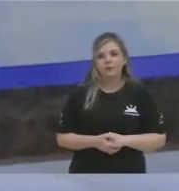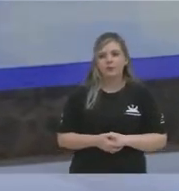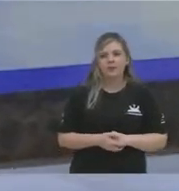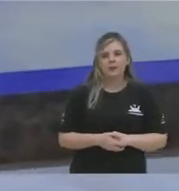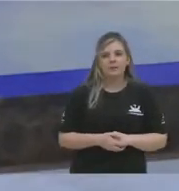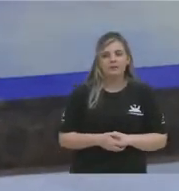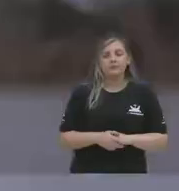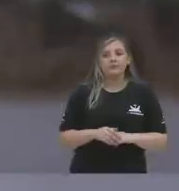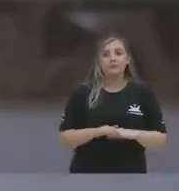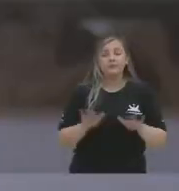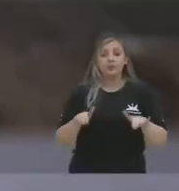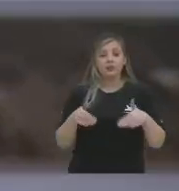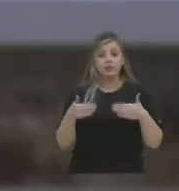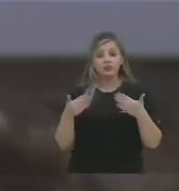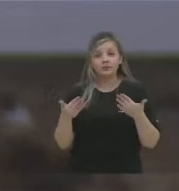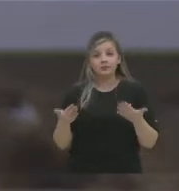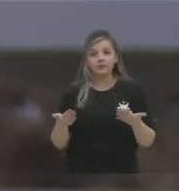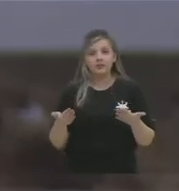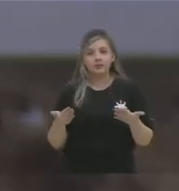Então,